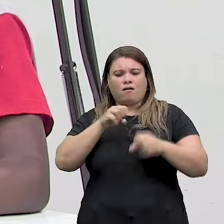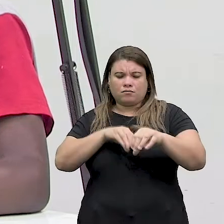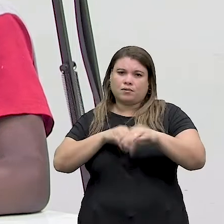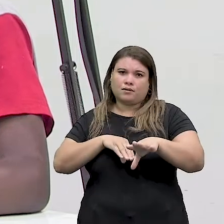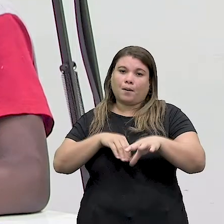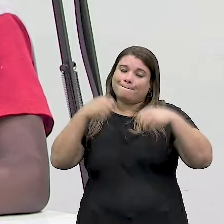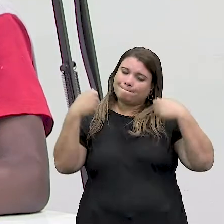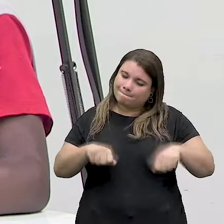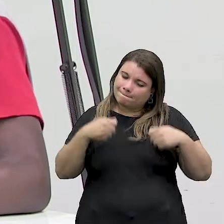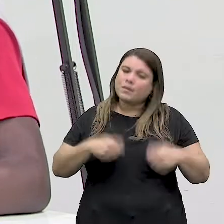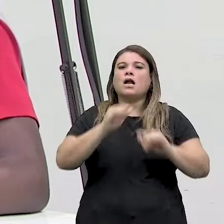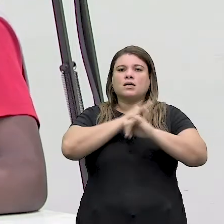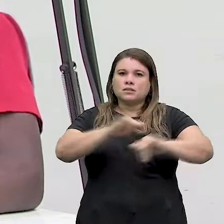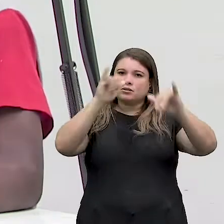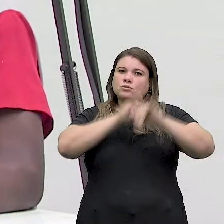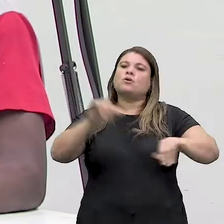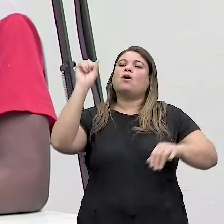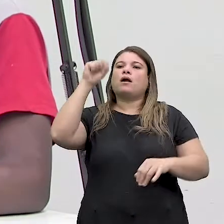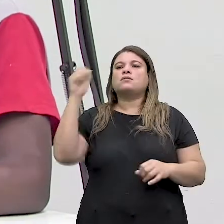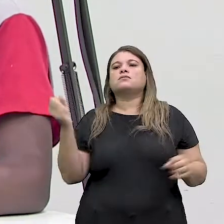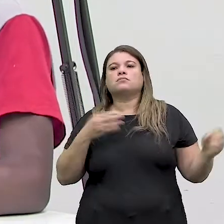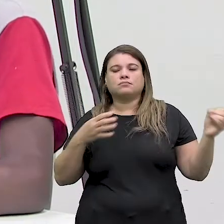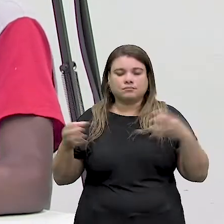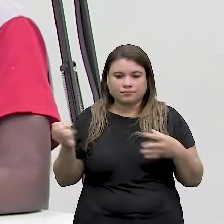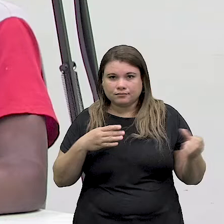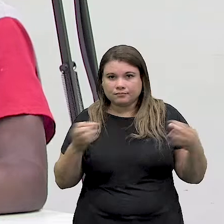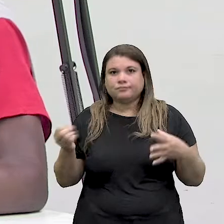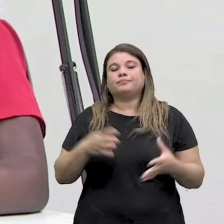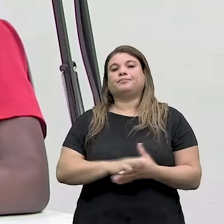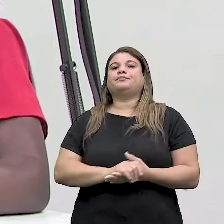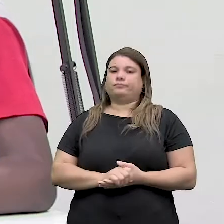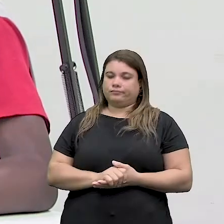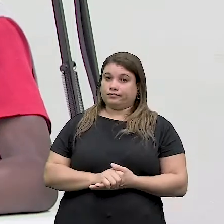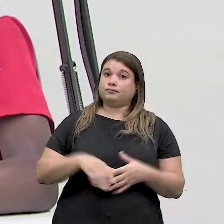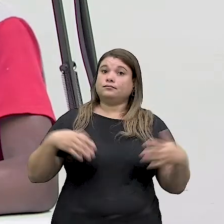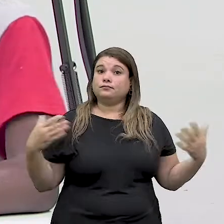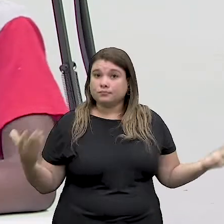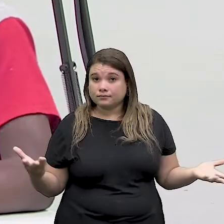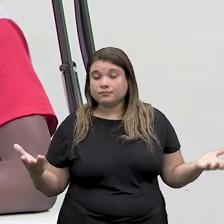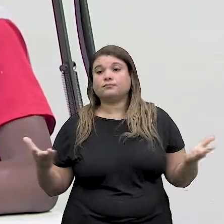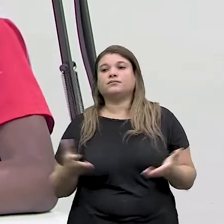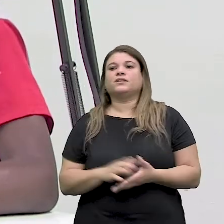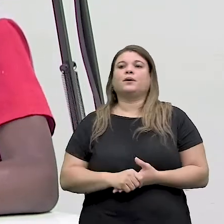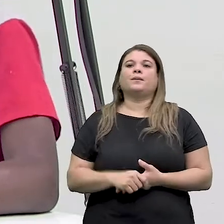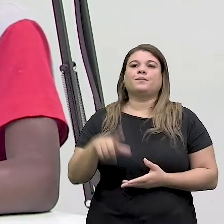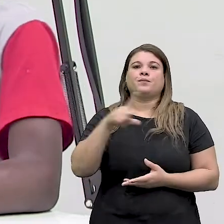estudantes? Então, precisamos cada dia mais estar atentos a essas novidades, não é mesmo, Rian? Sim,